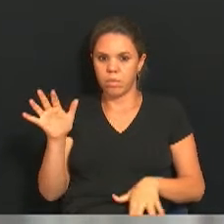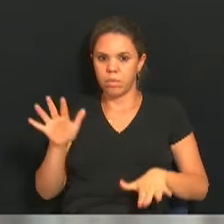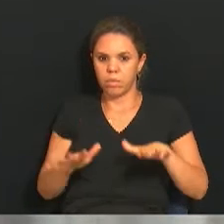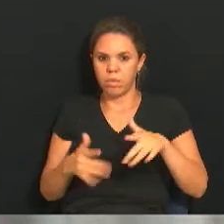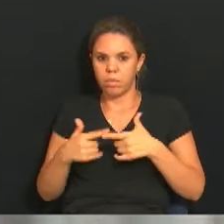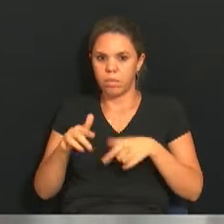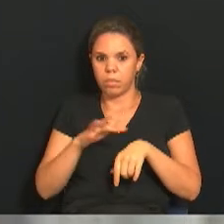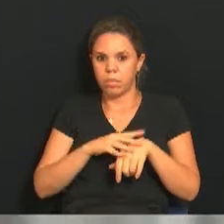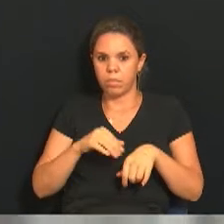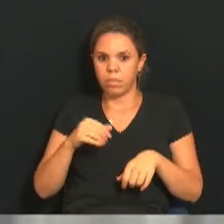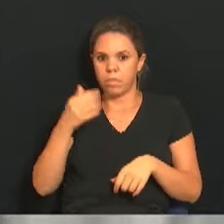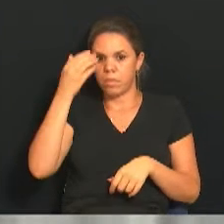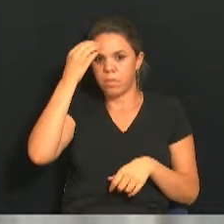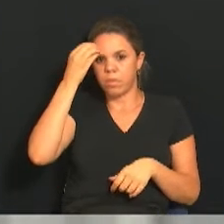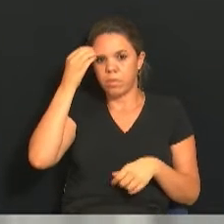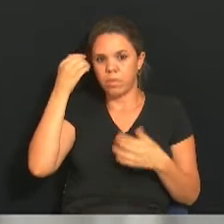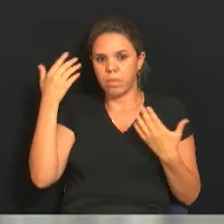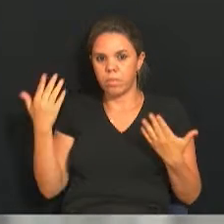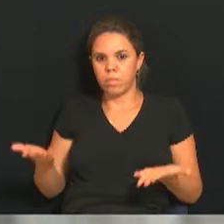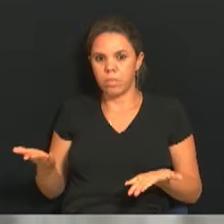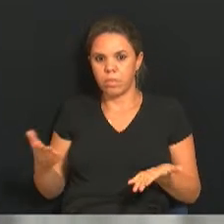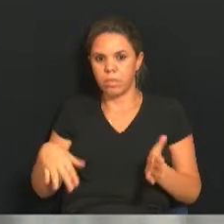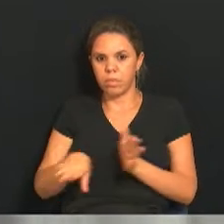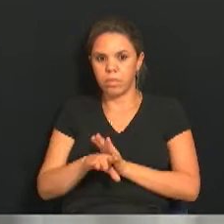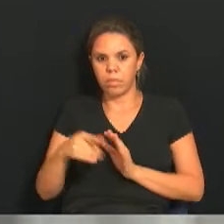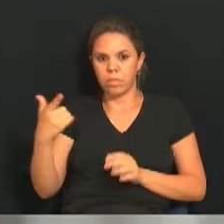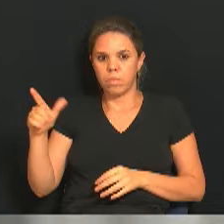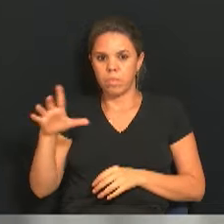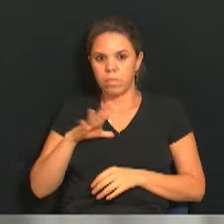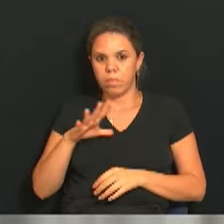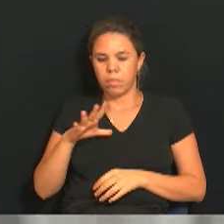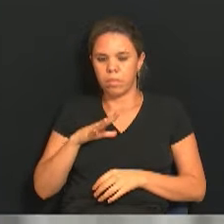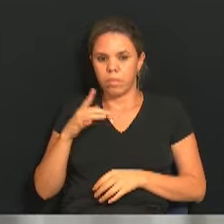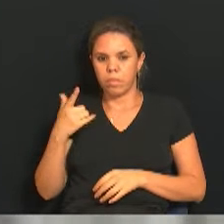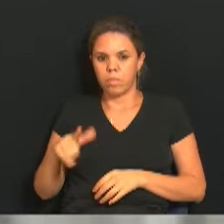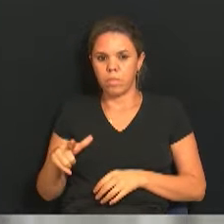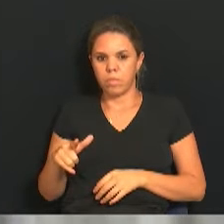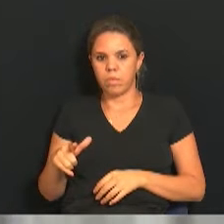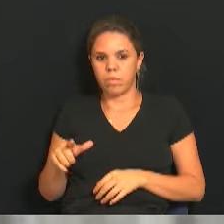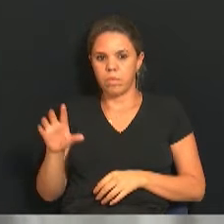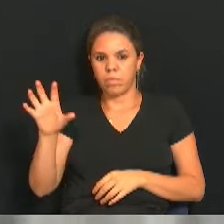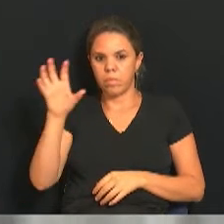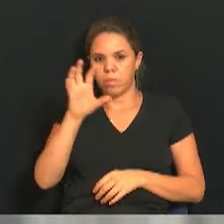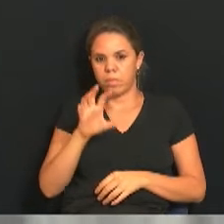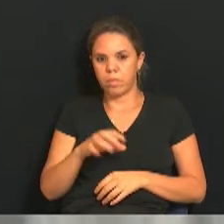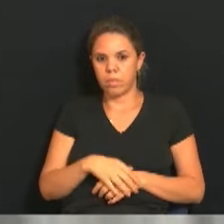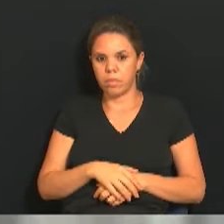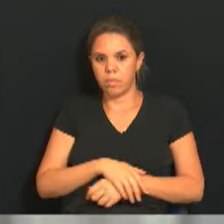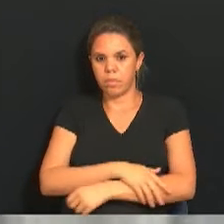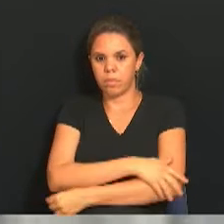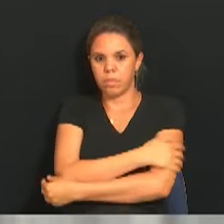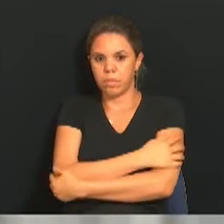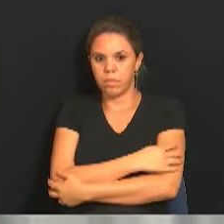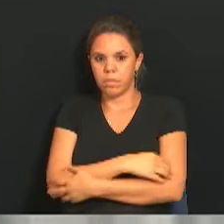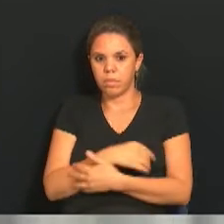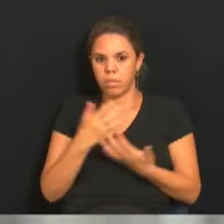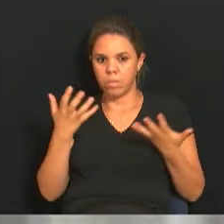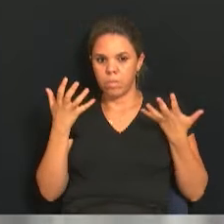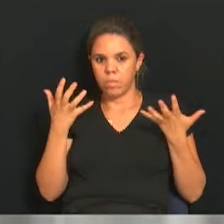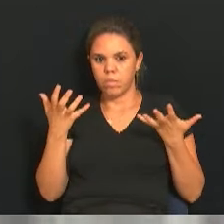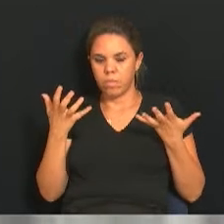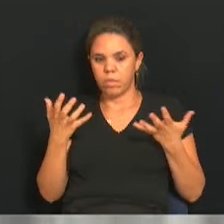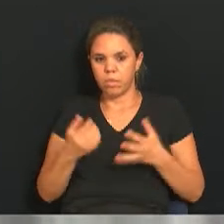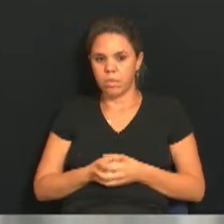conversas paralelas que venham de outras cidades, que venham de outros estados, para querer, né, muitas